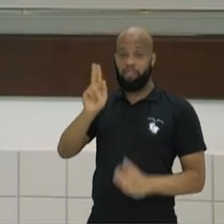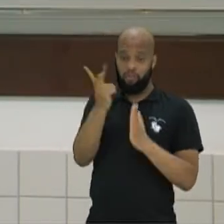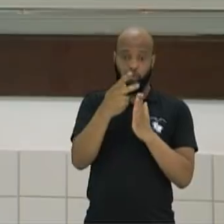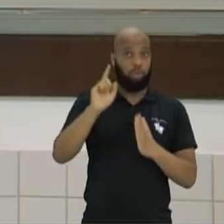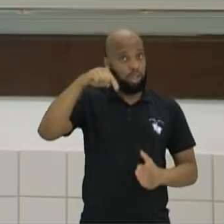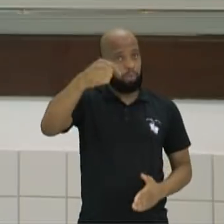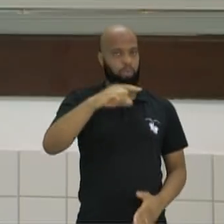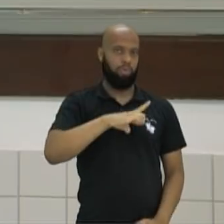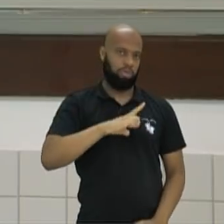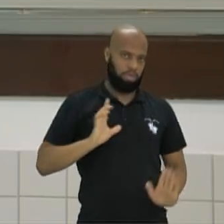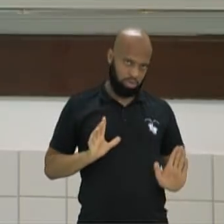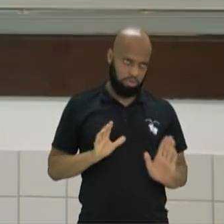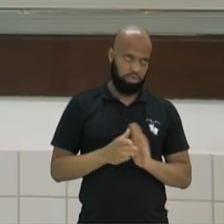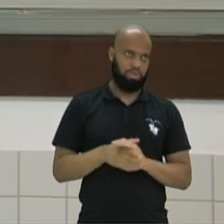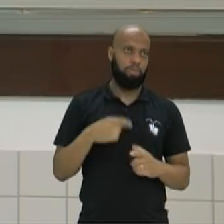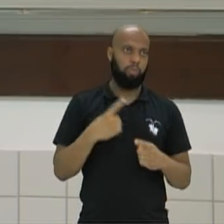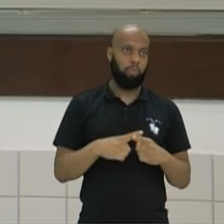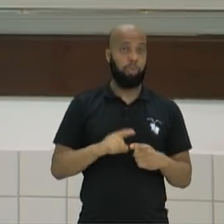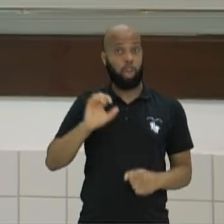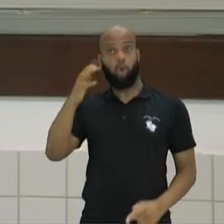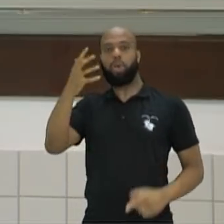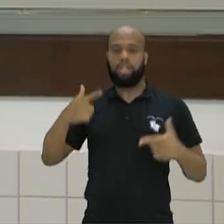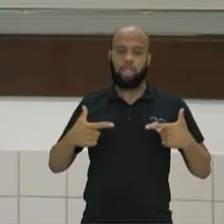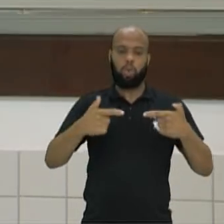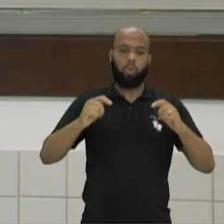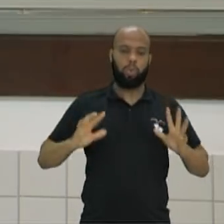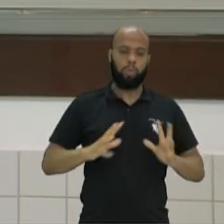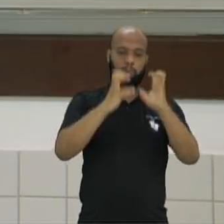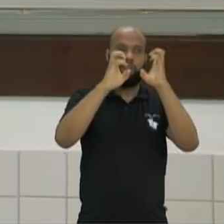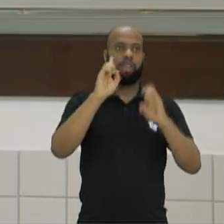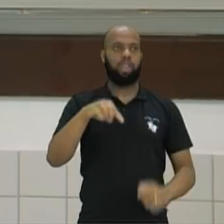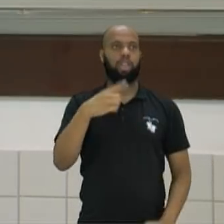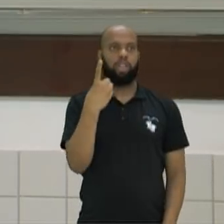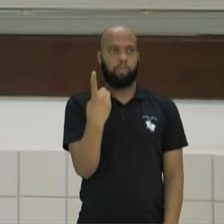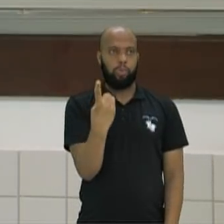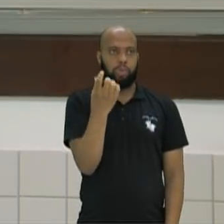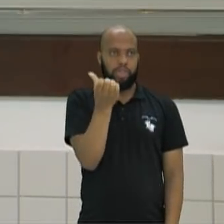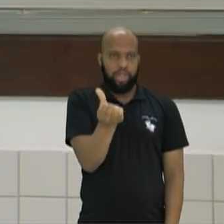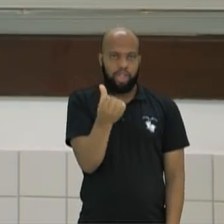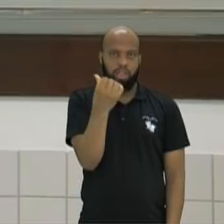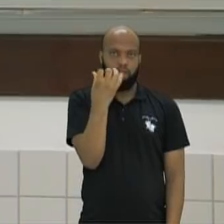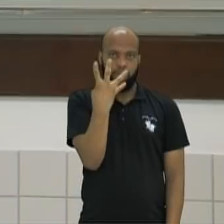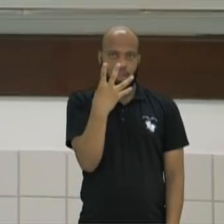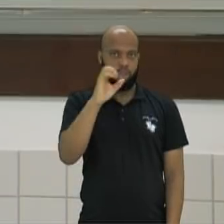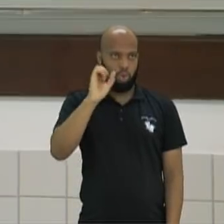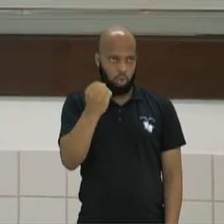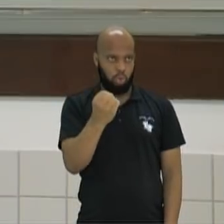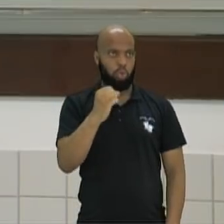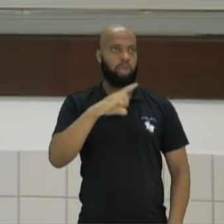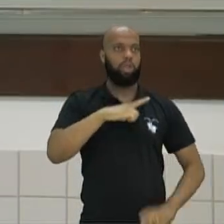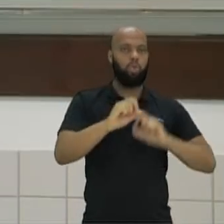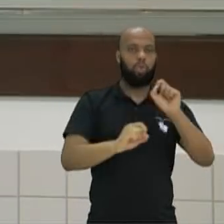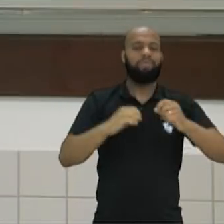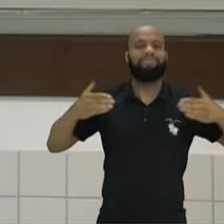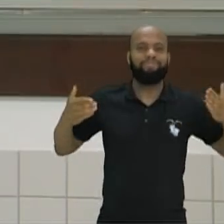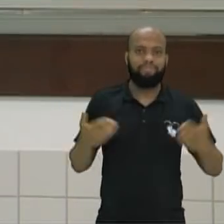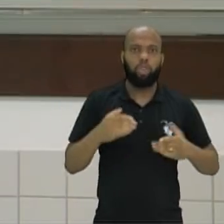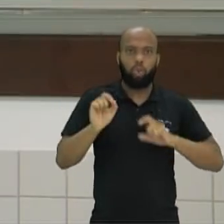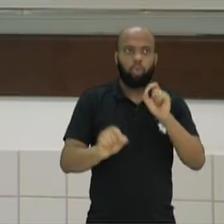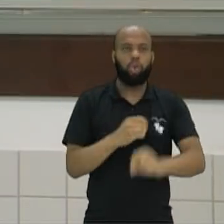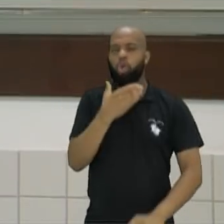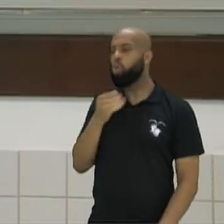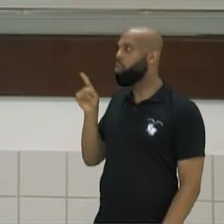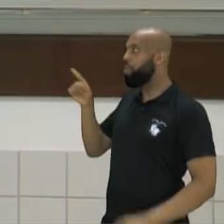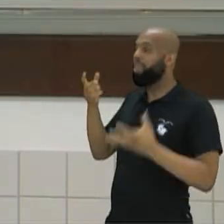ano. Olha, foi em 1648, essa pintura em 1879. Nesse caso, o que o Victor